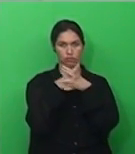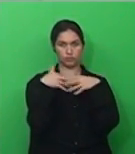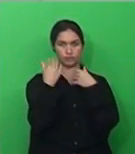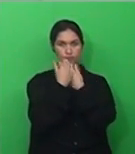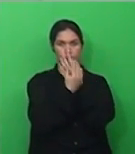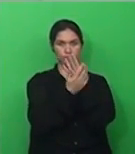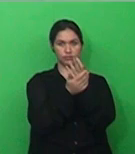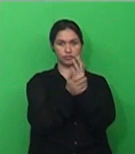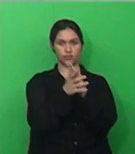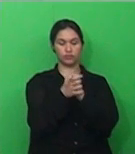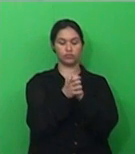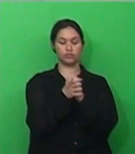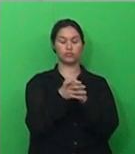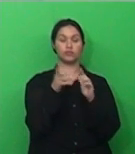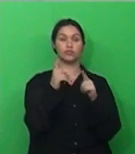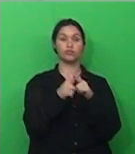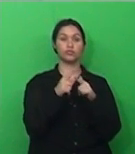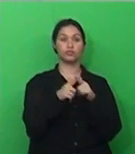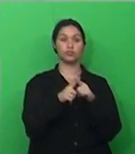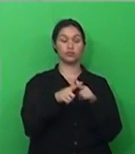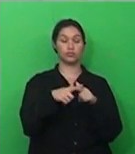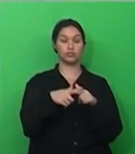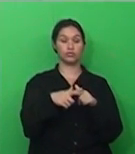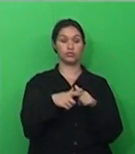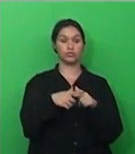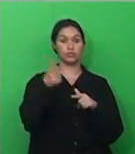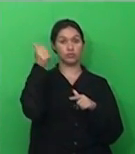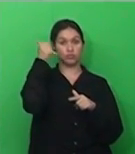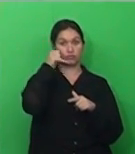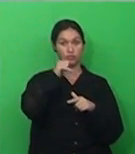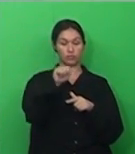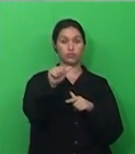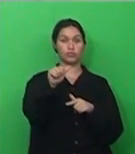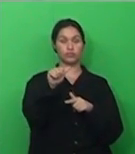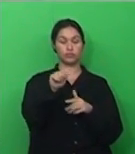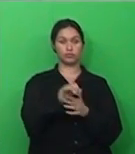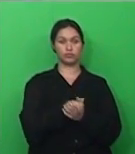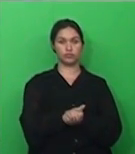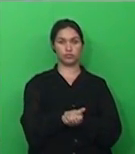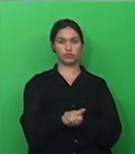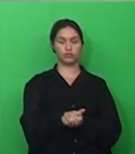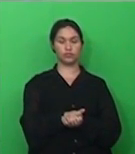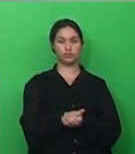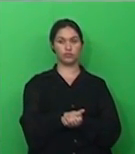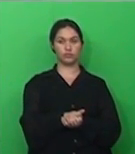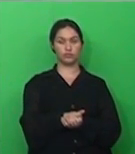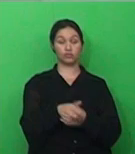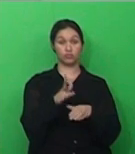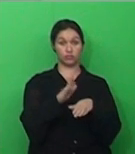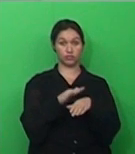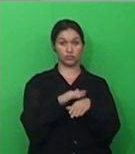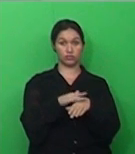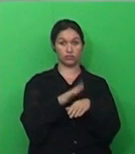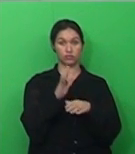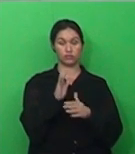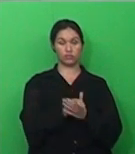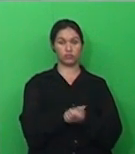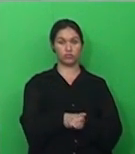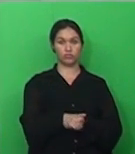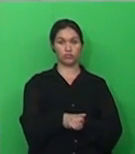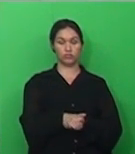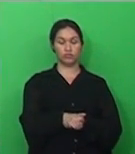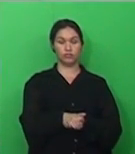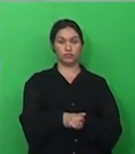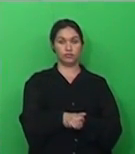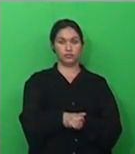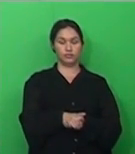para ajudar a preveni-la ou limitar sua propagação. E o principal delas foi a higiene das